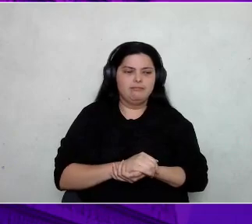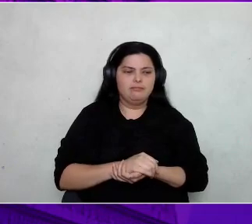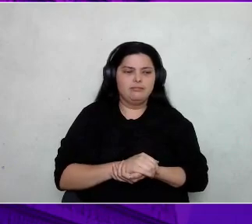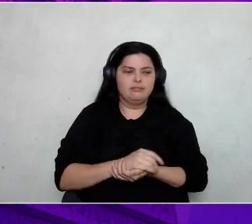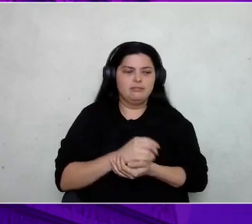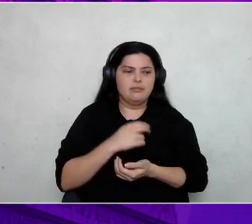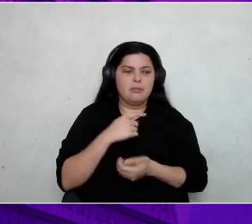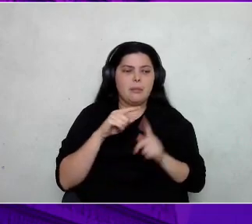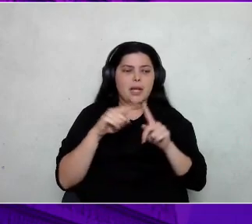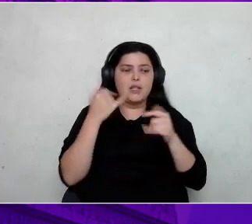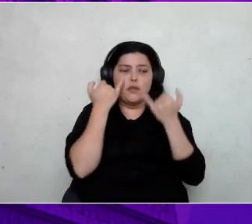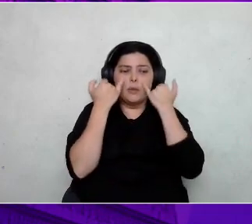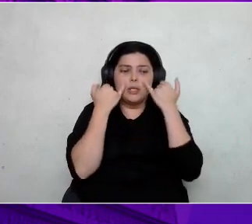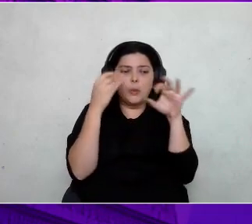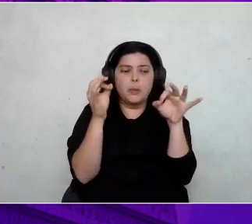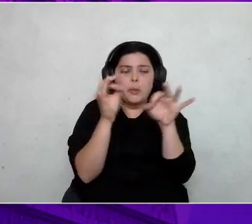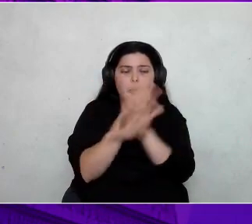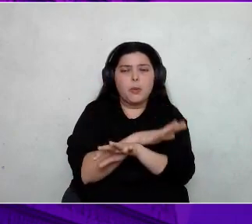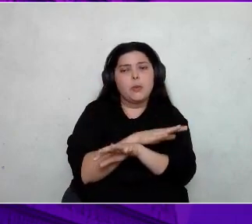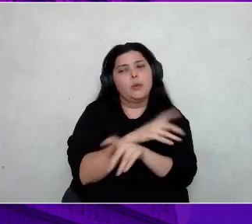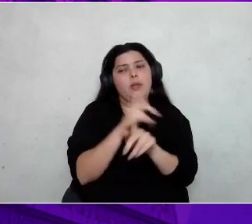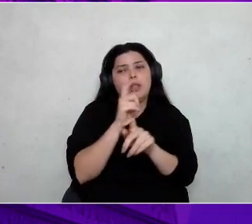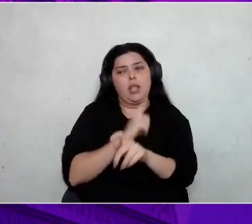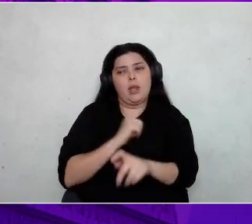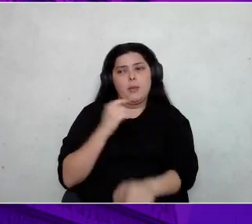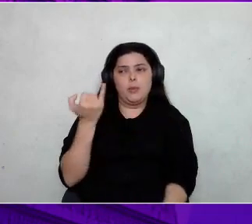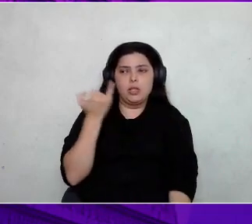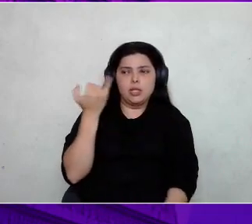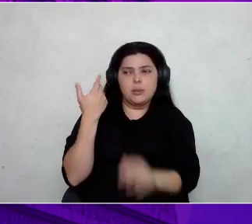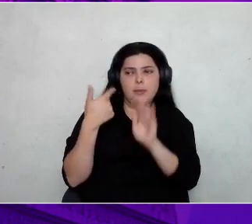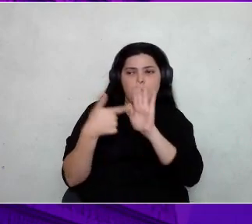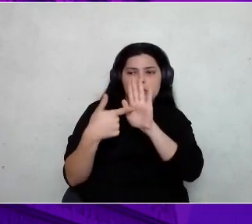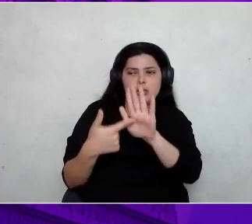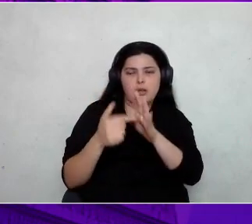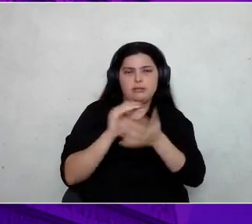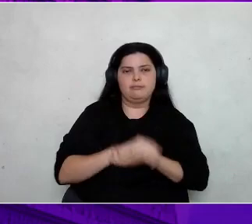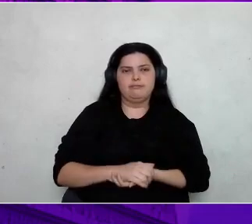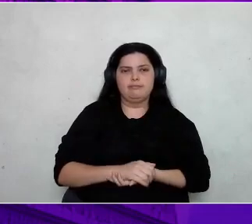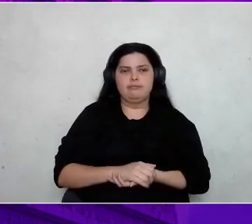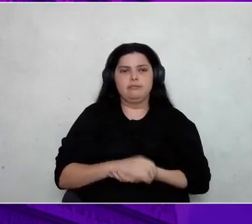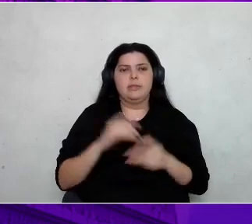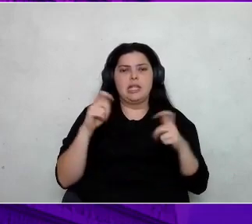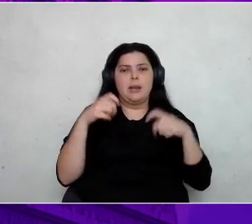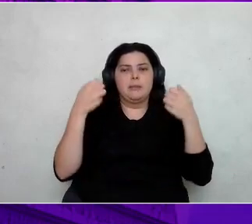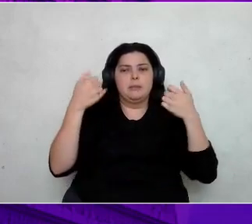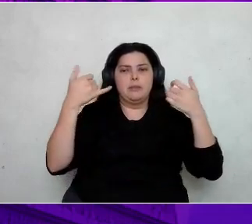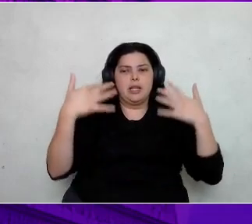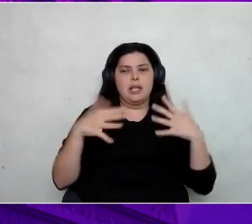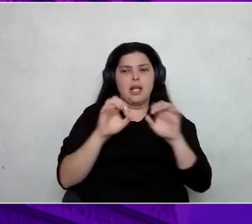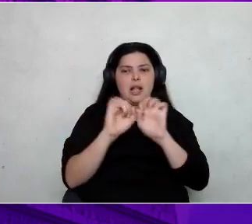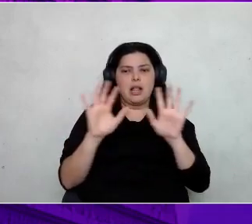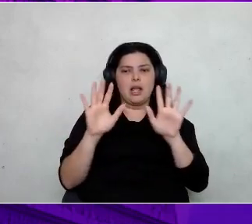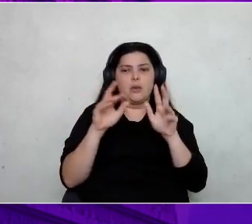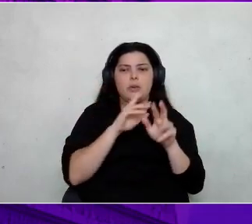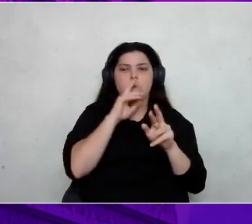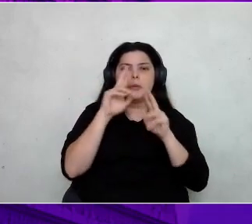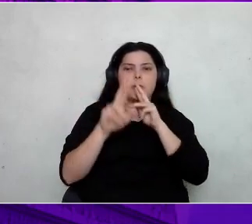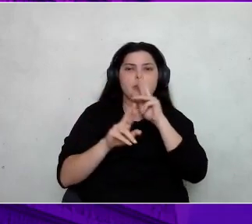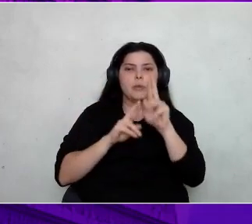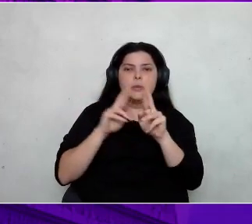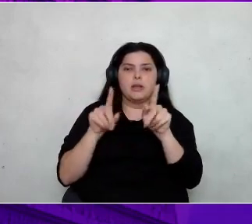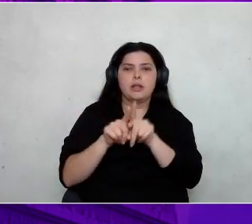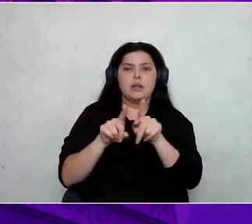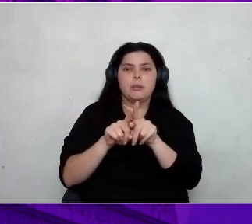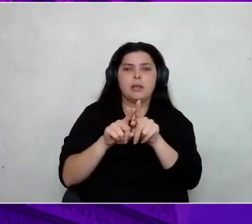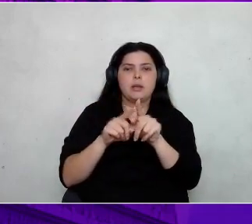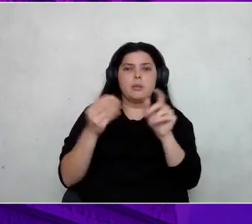informação, aquilo ali ainda tem um valor para ser mostrado. Então, vocês podem explicitar todos os respondentes. Vocês podem colocar, isso aqui é um